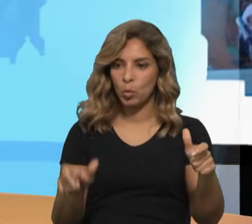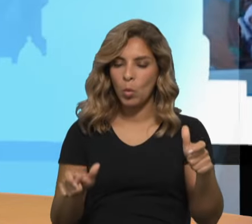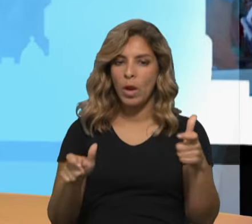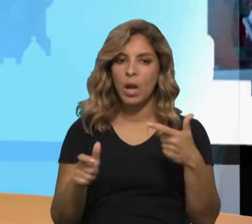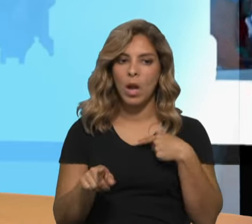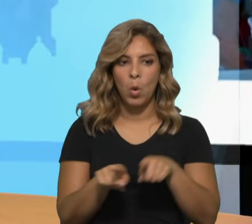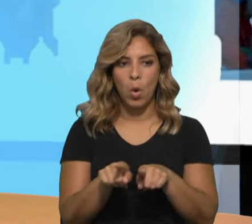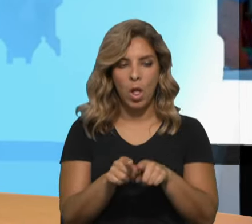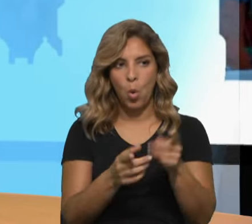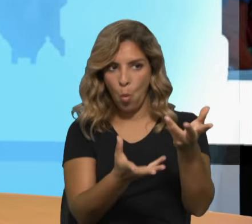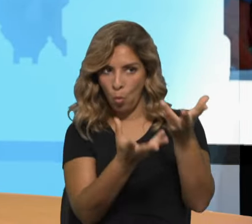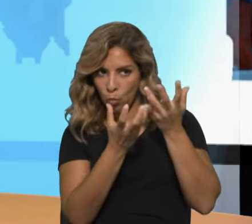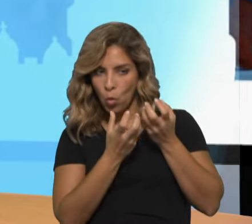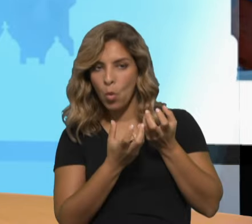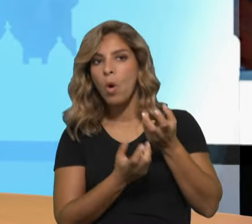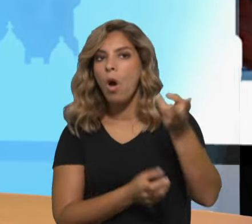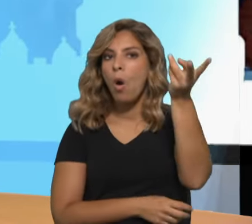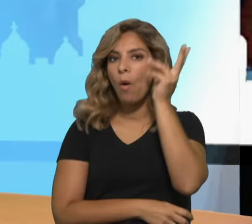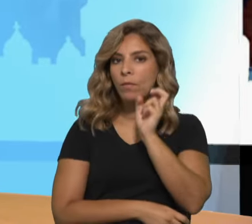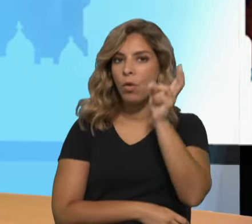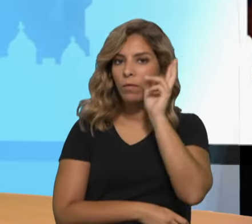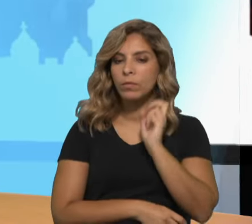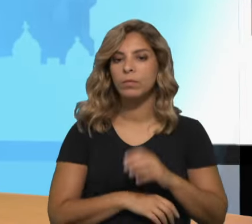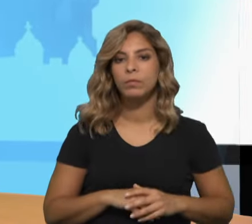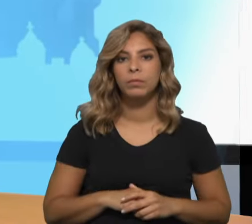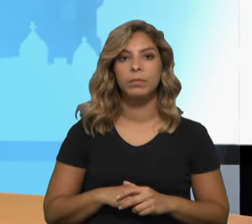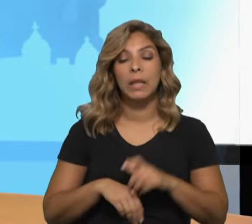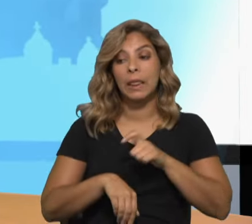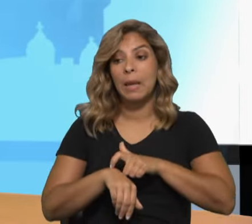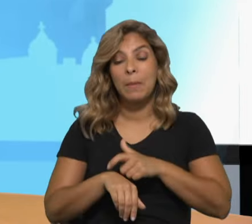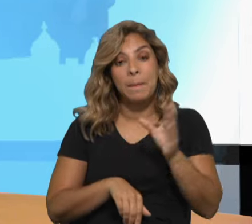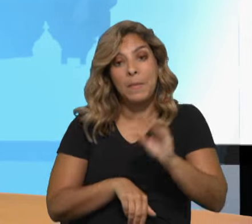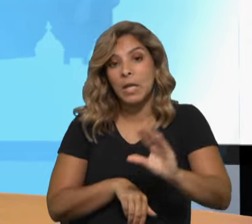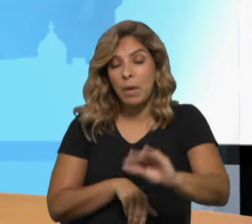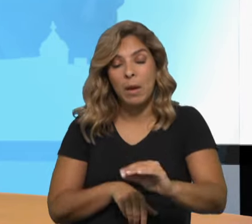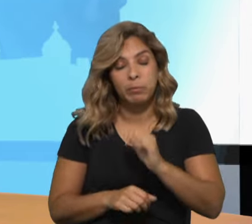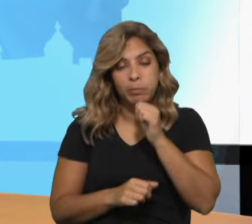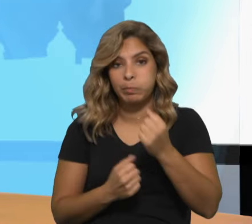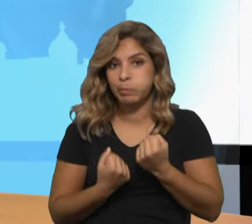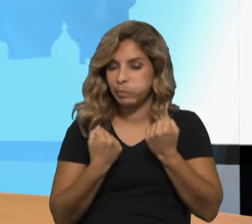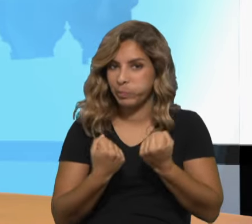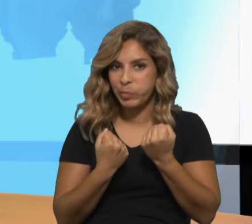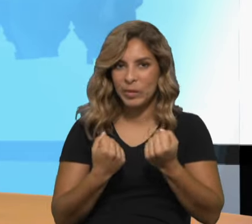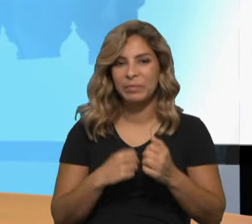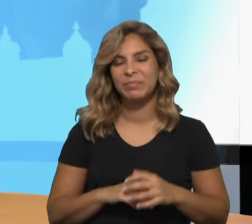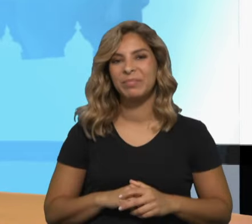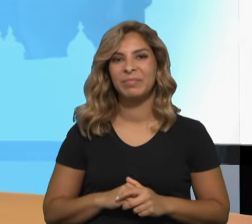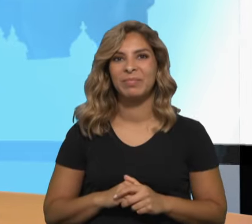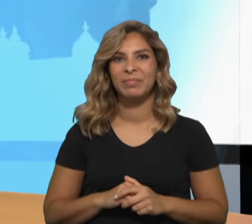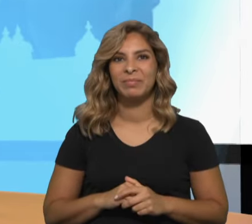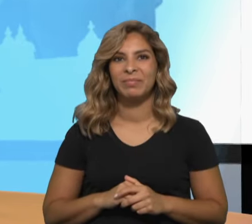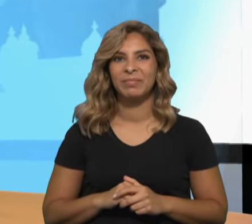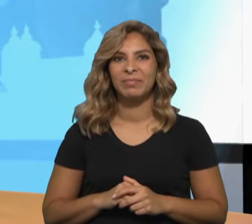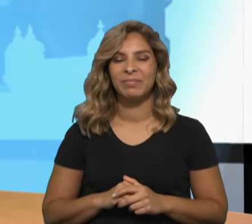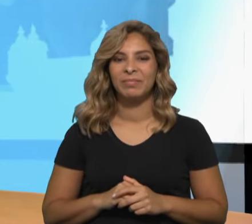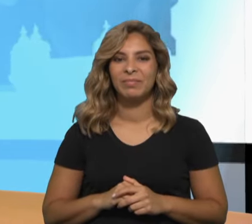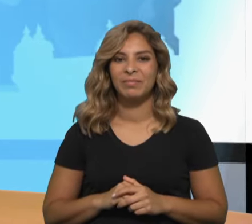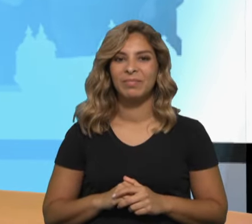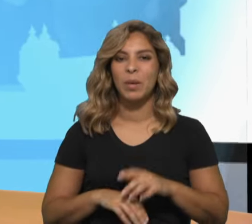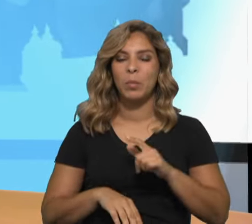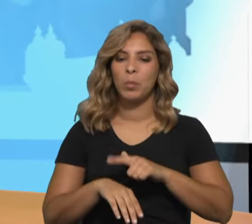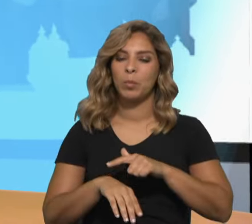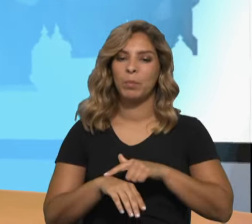a posição do outro. Padre Peter Stilwell, não temos tempo para ir mais além na nossa análise litúrgica, até